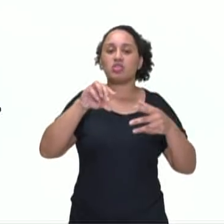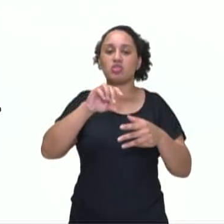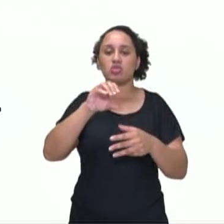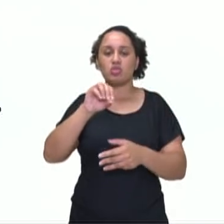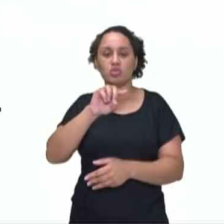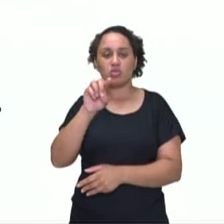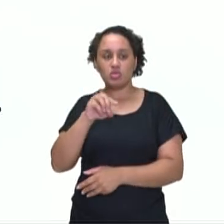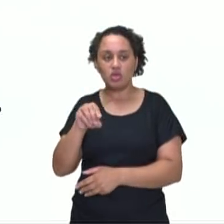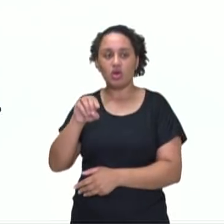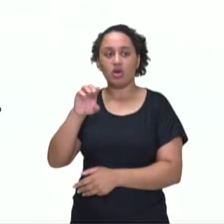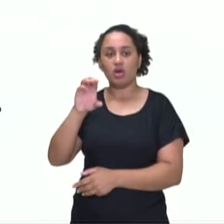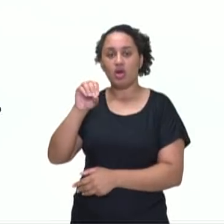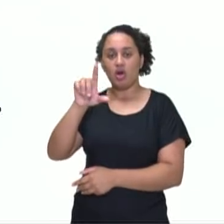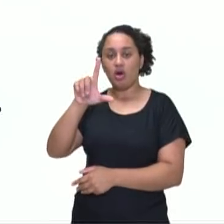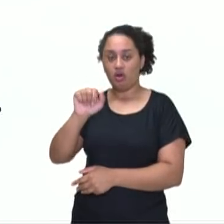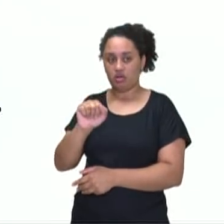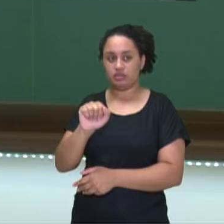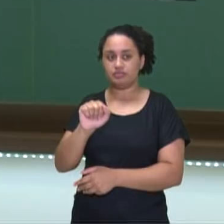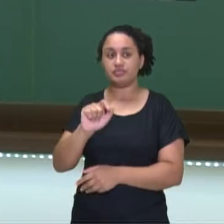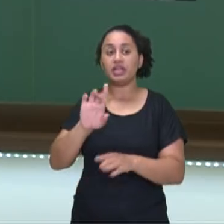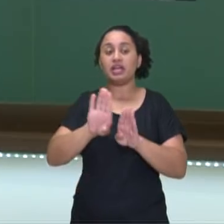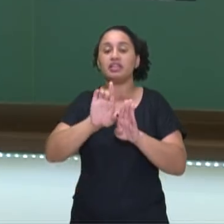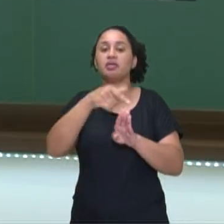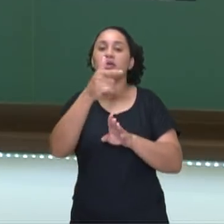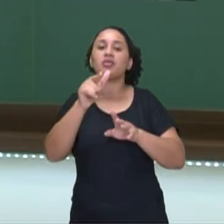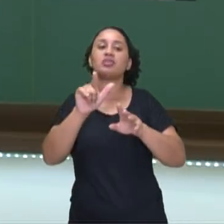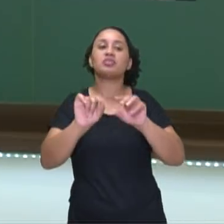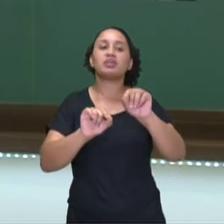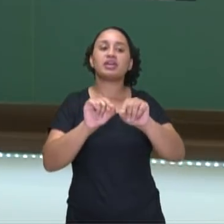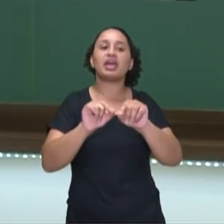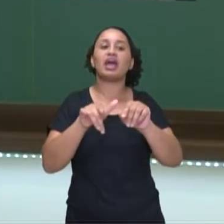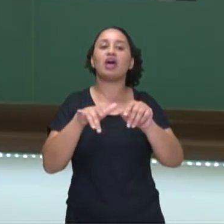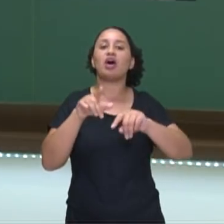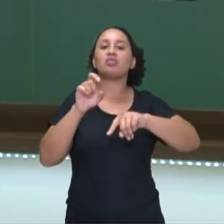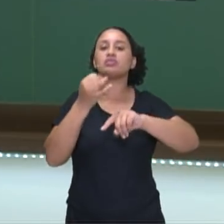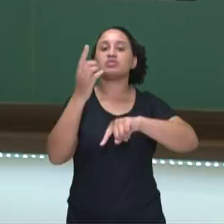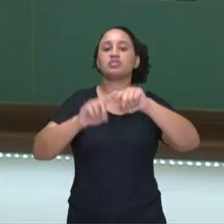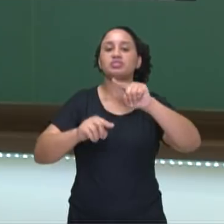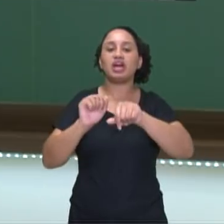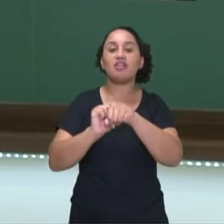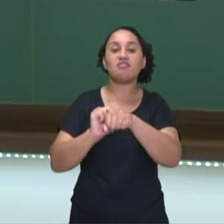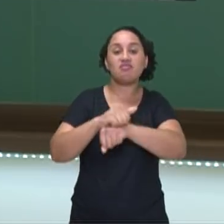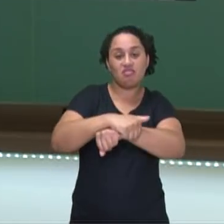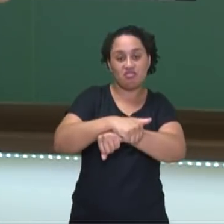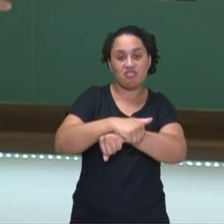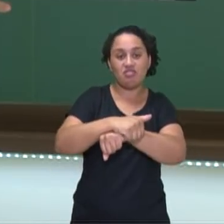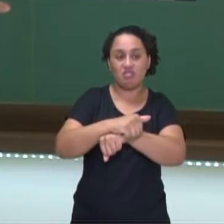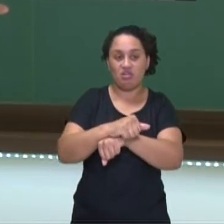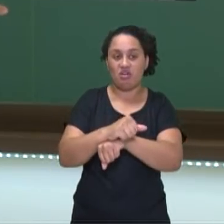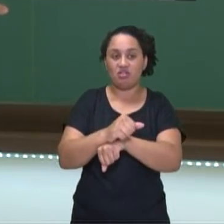por seus artesãos. Percebeu que outro elemento importante? Comércio e